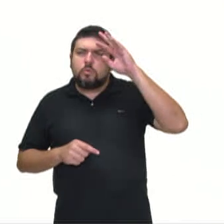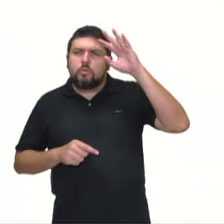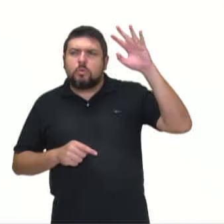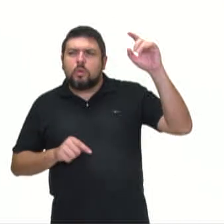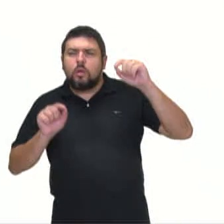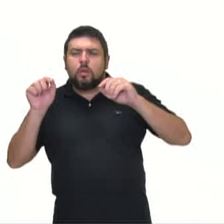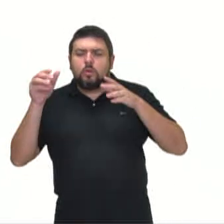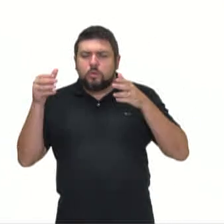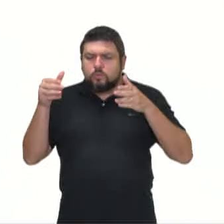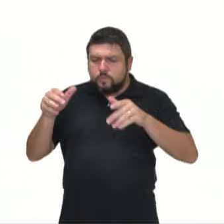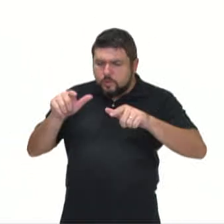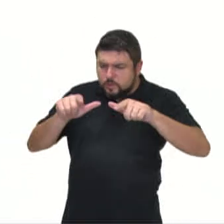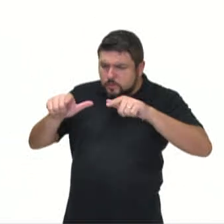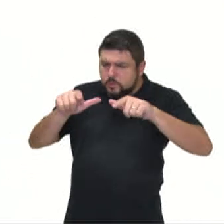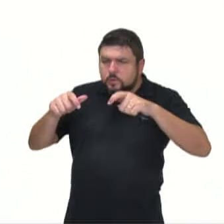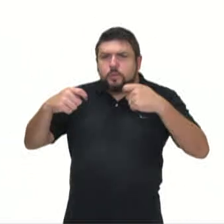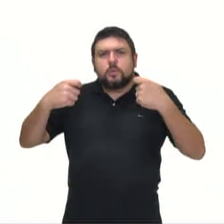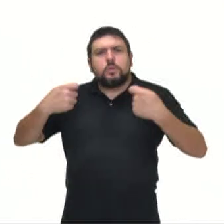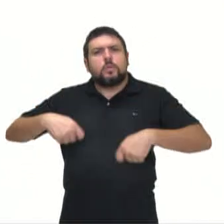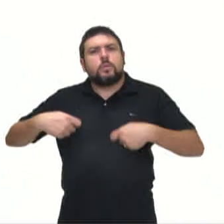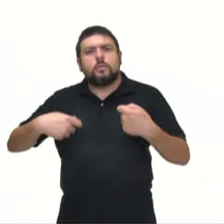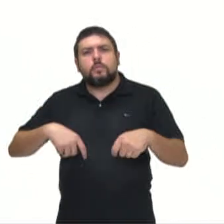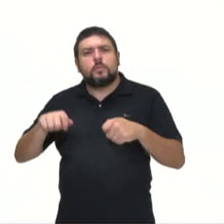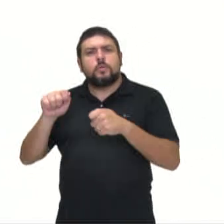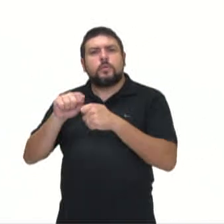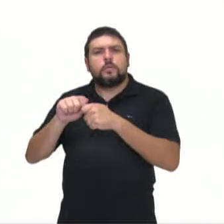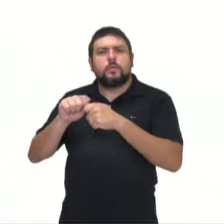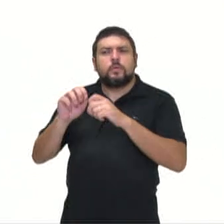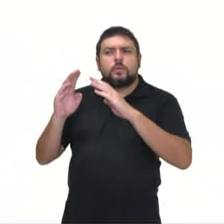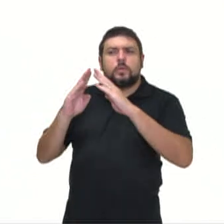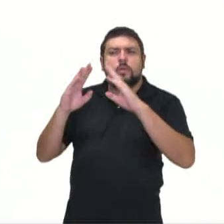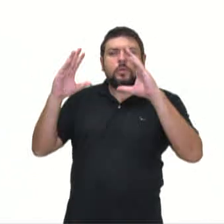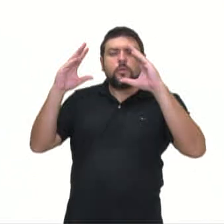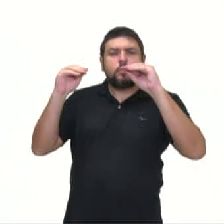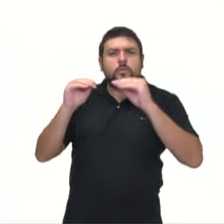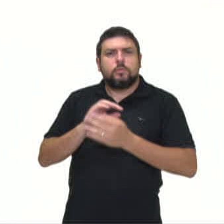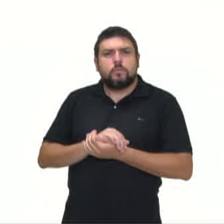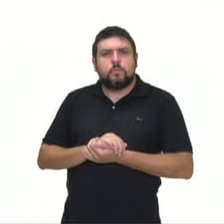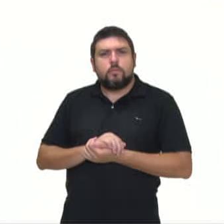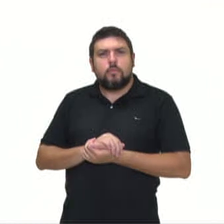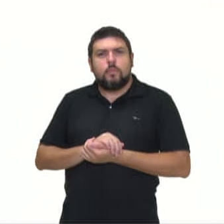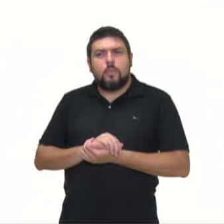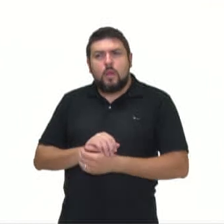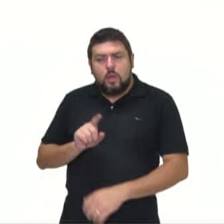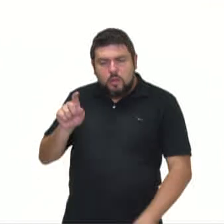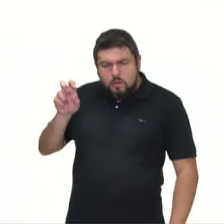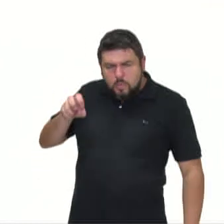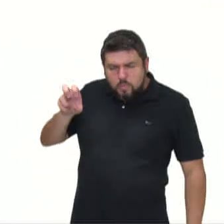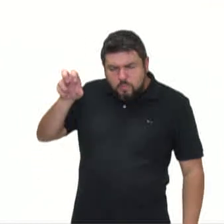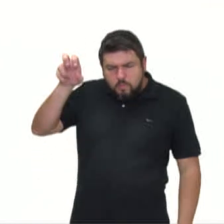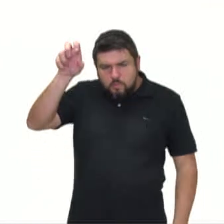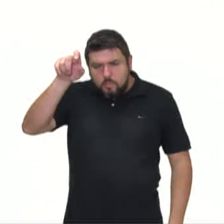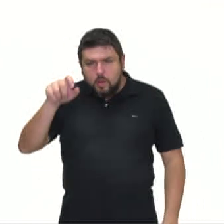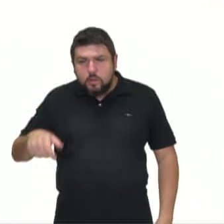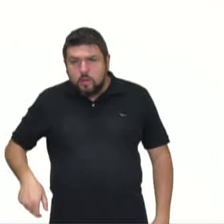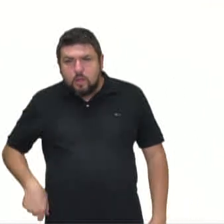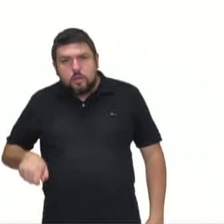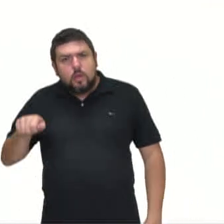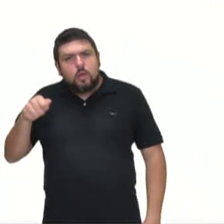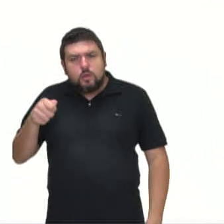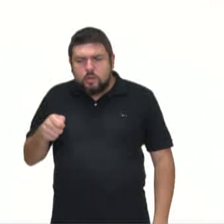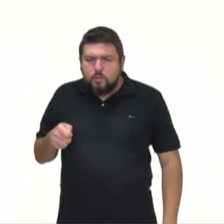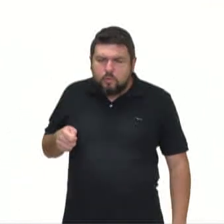trabalho urgente que teria de fazer em casa à noite. Subiu e enfiou a chave na porta, no